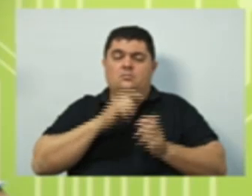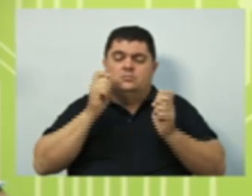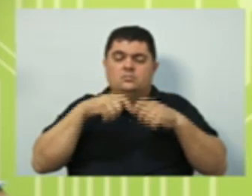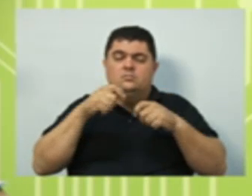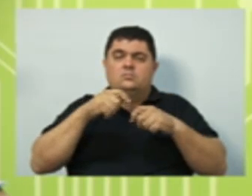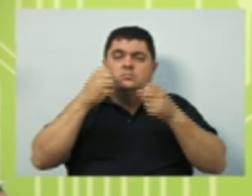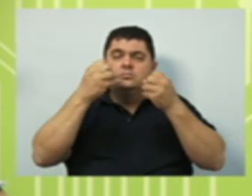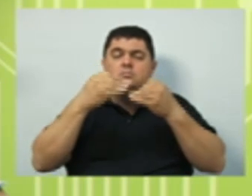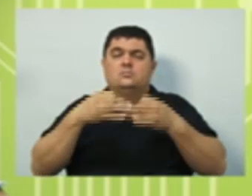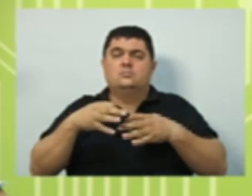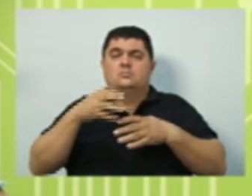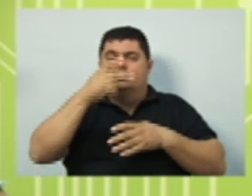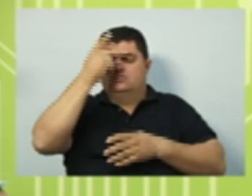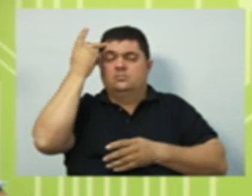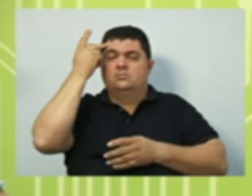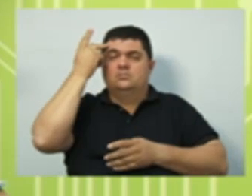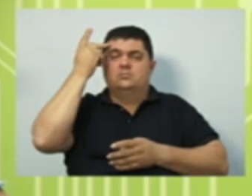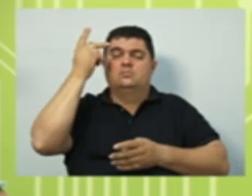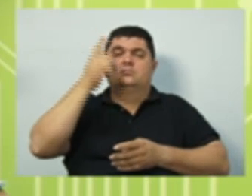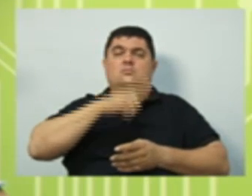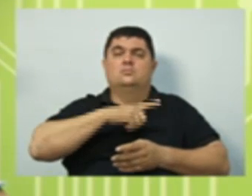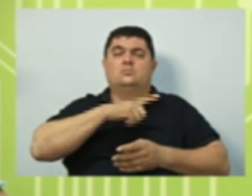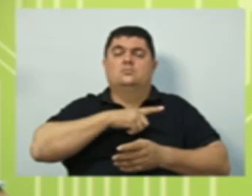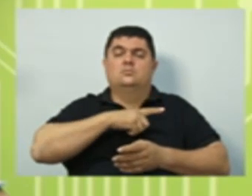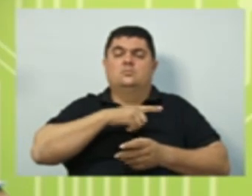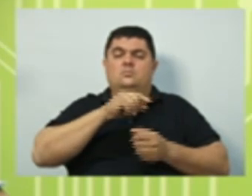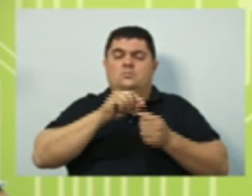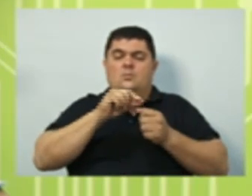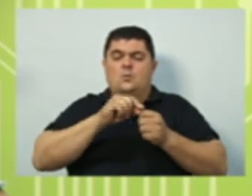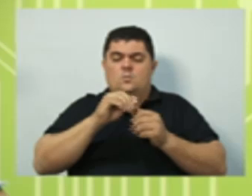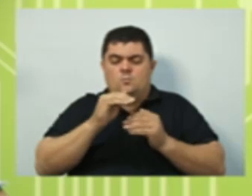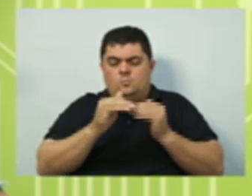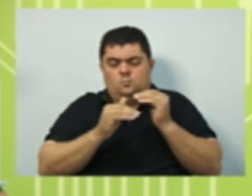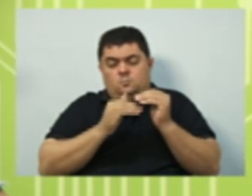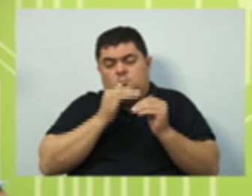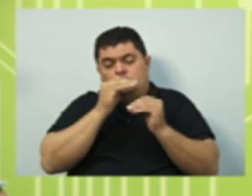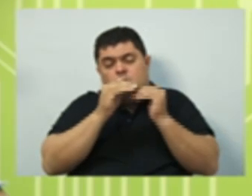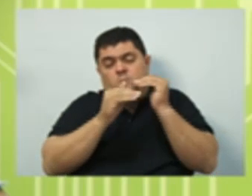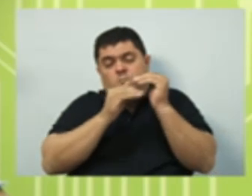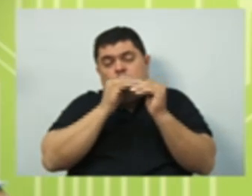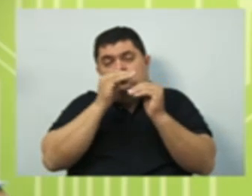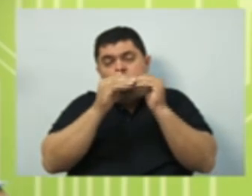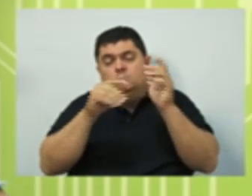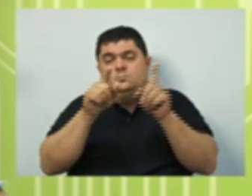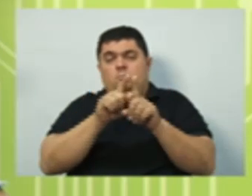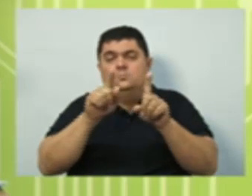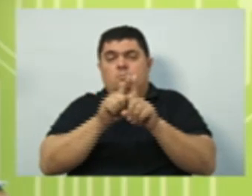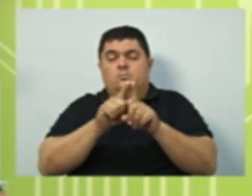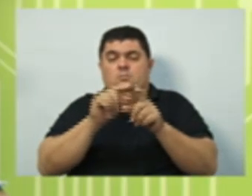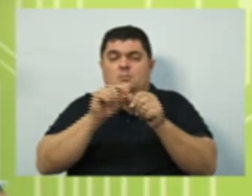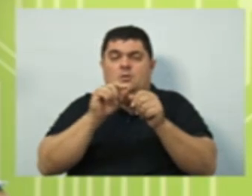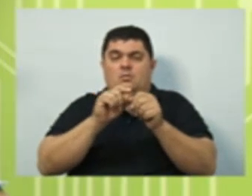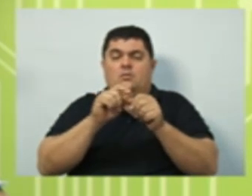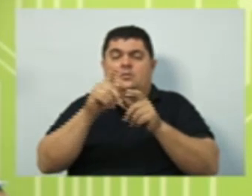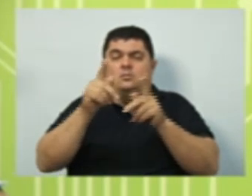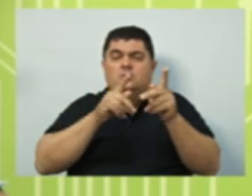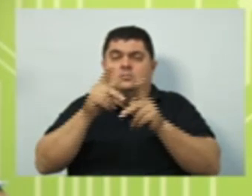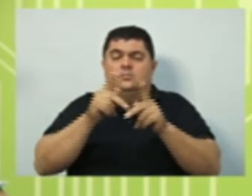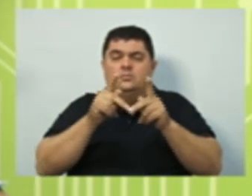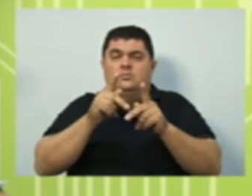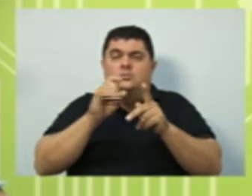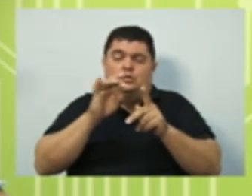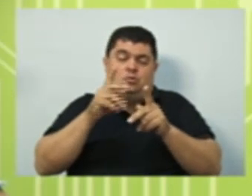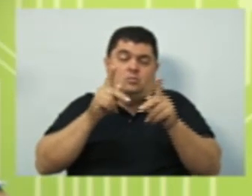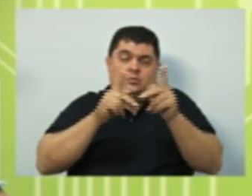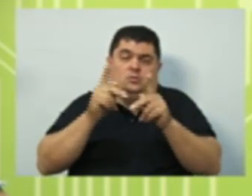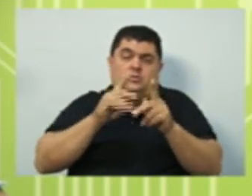dizer que o ser humano está projetando e realizando os seus projetos. Você só vai